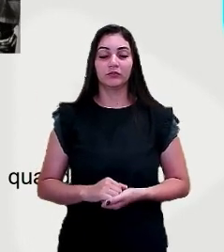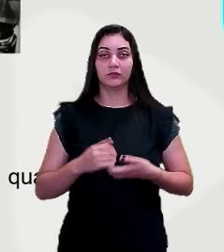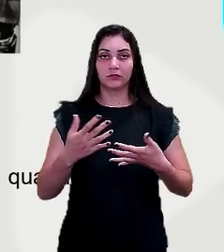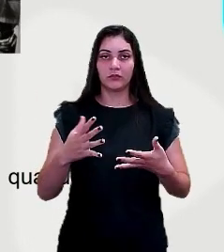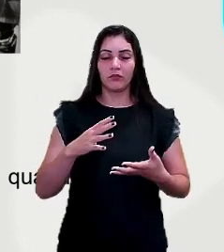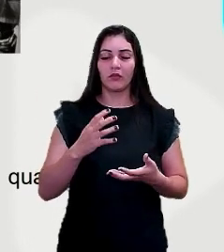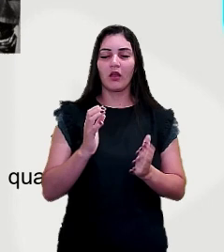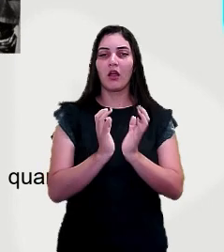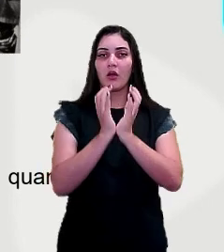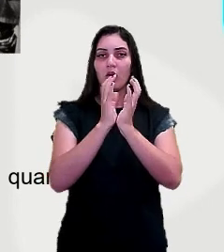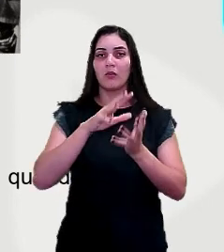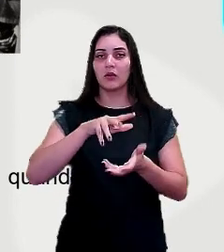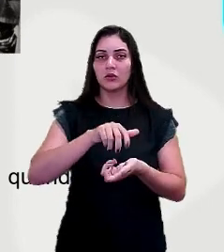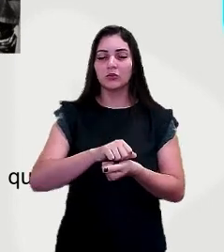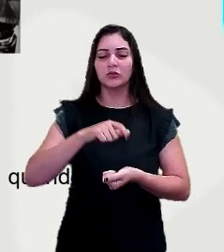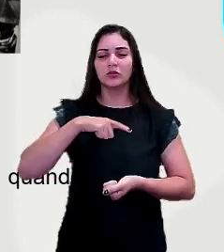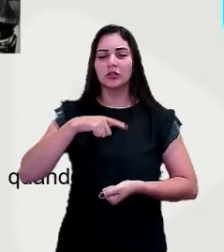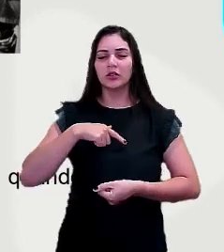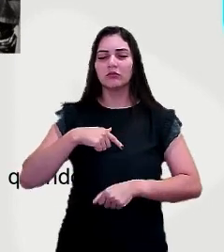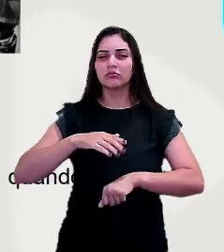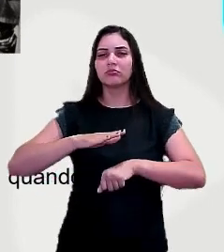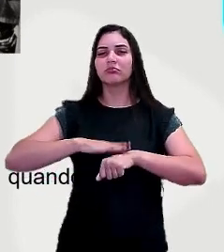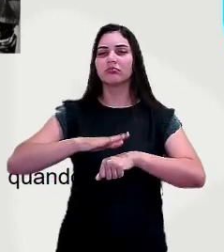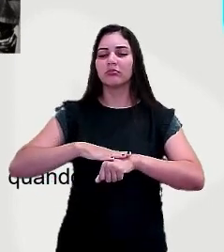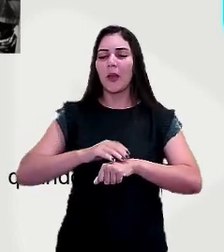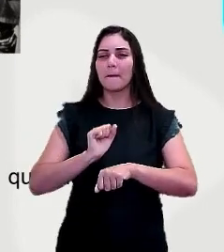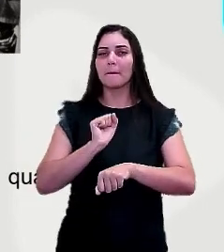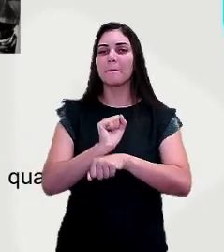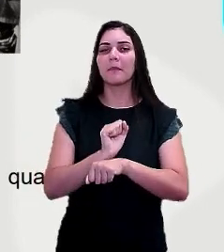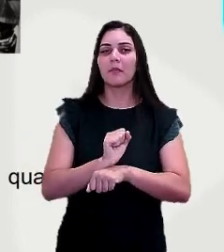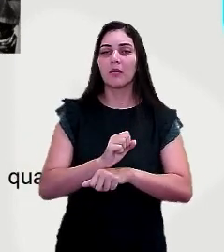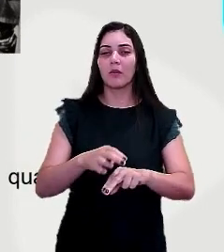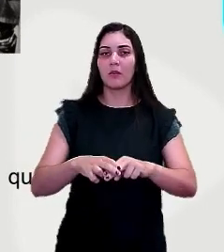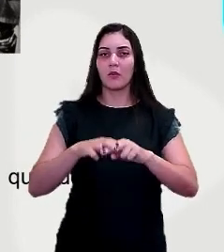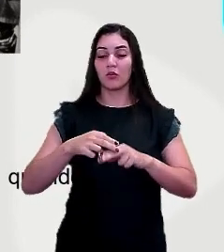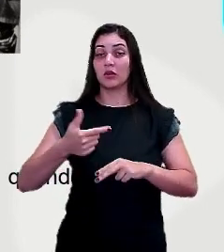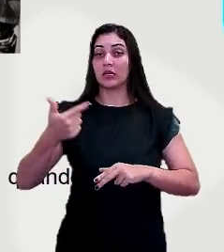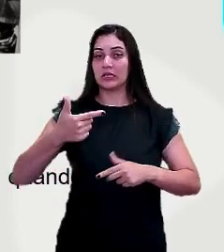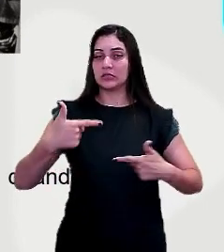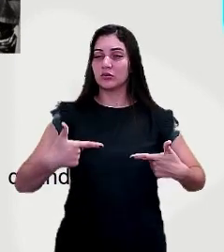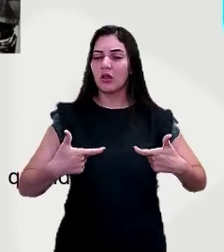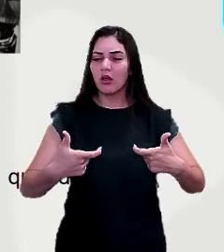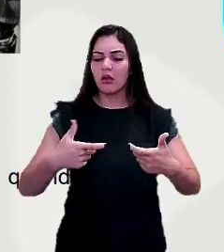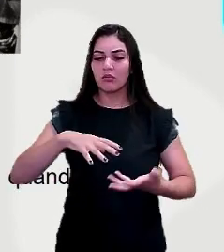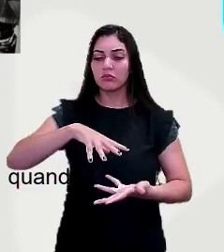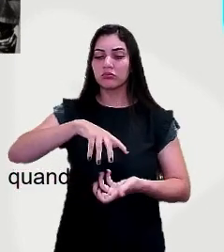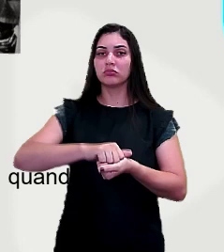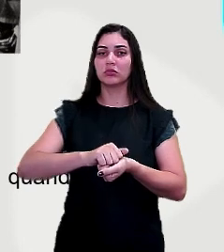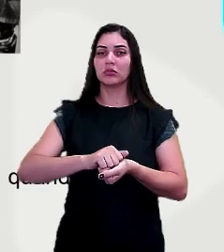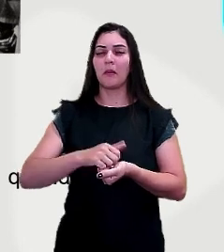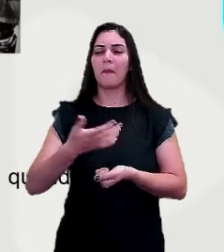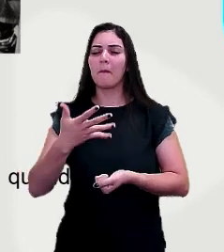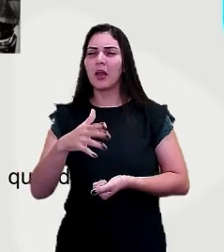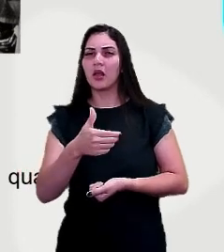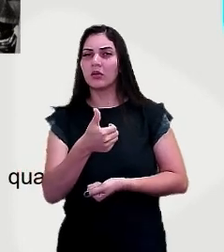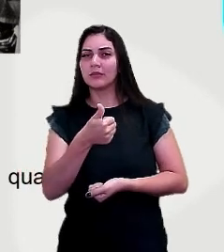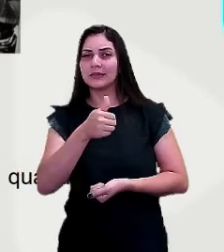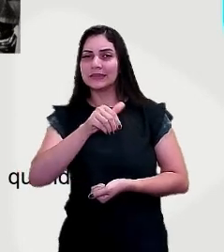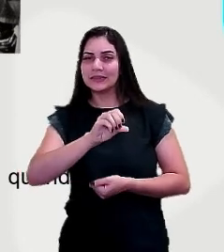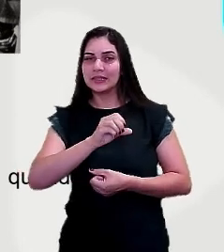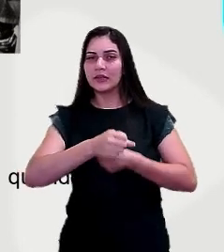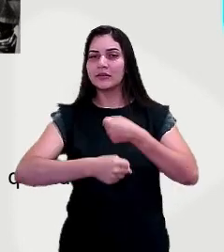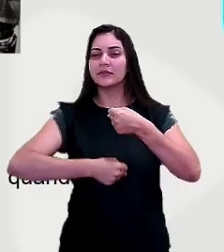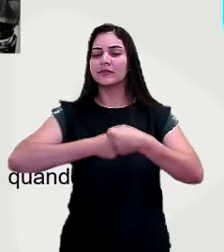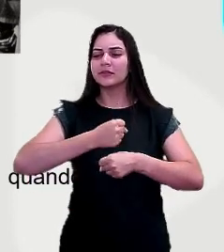A Copa do Mundo teve uma pausa por decorrência da Segunda Guerra Mundial. Foi uma pausa em torno de 10 anos. Por quê?